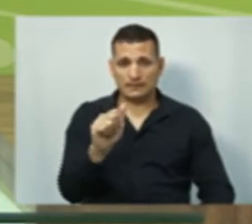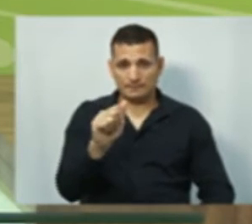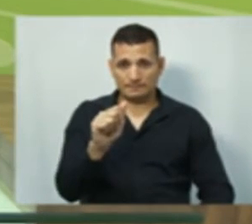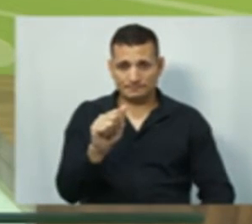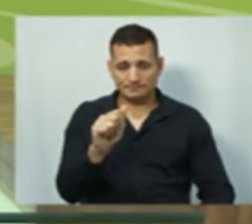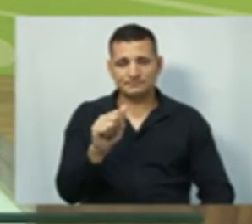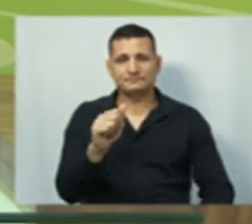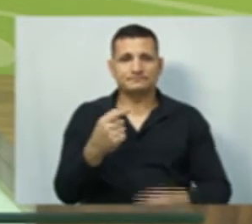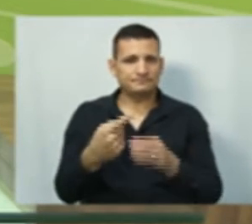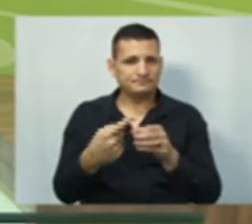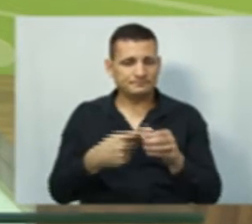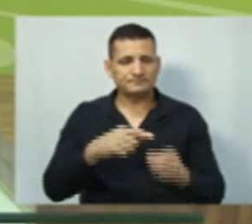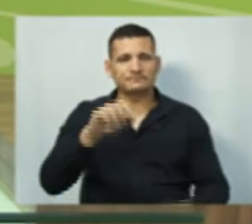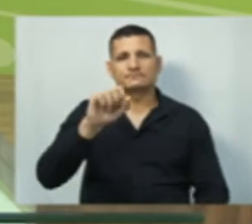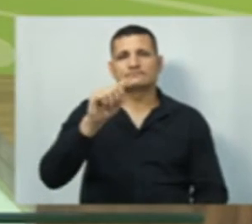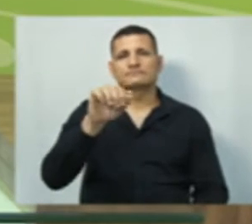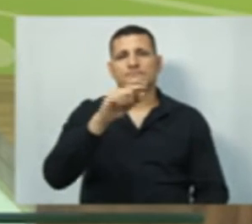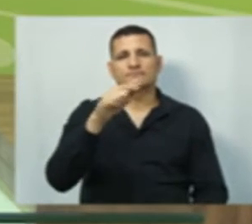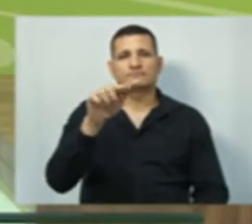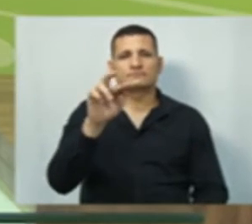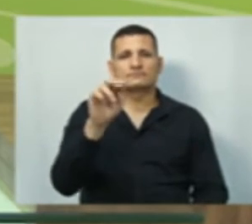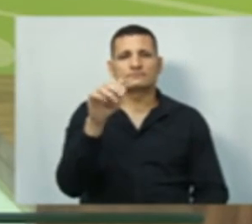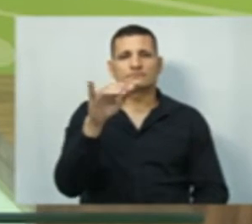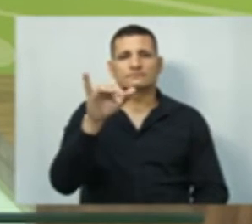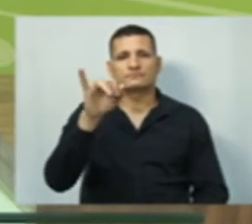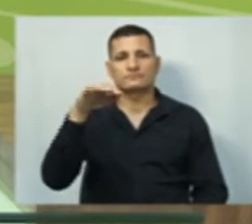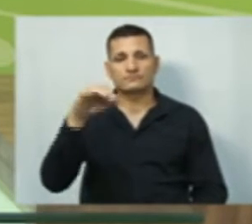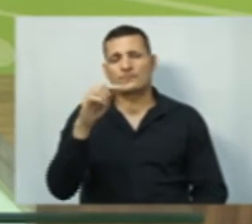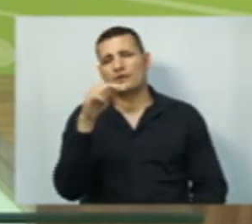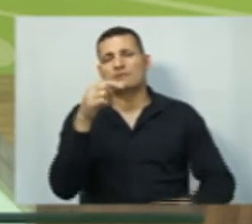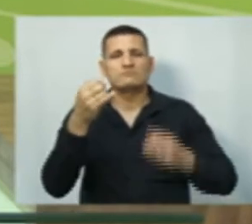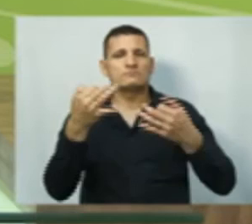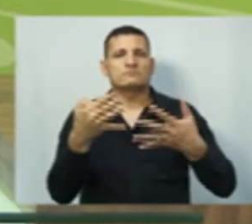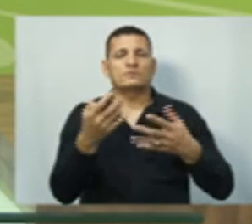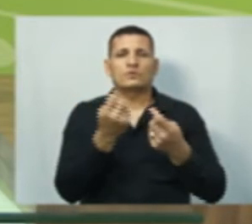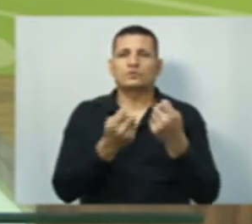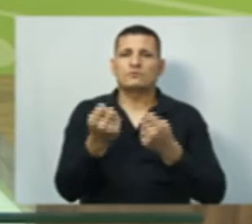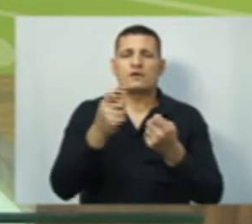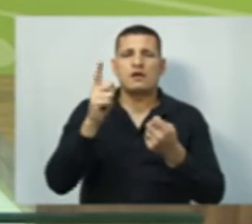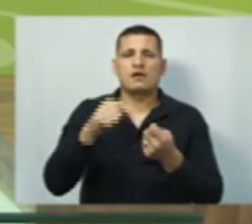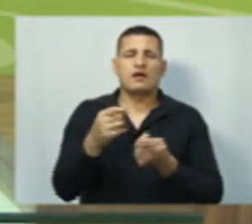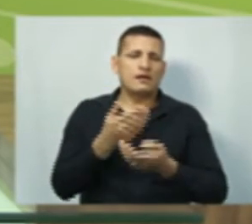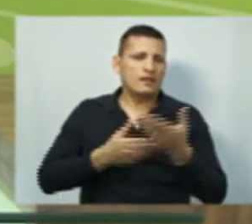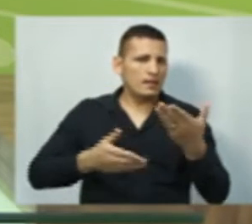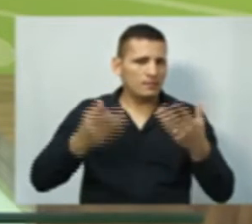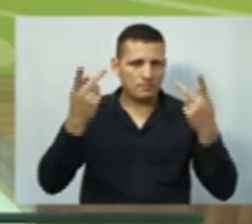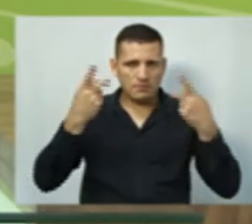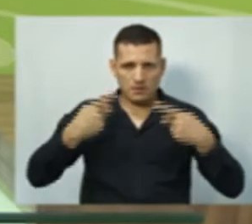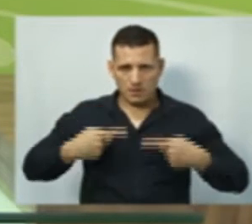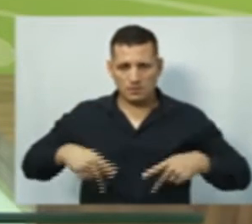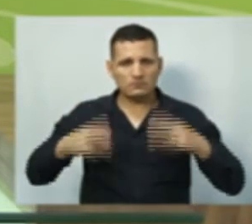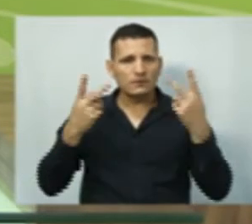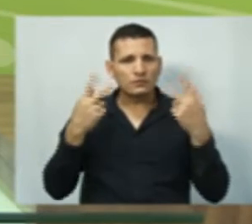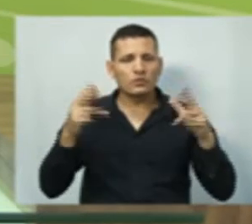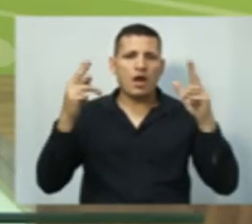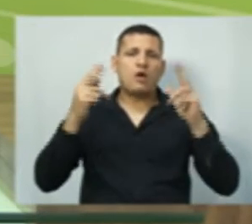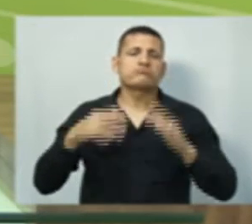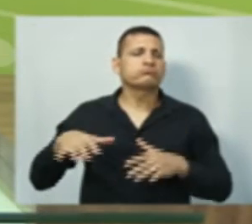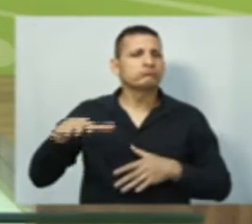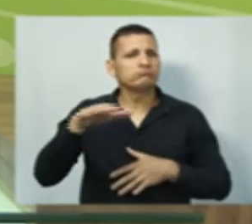Francisco. Diz que a economia é toda a relação do ser humano com o meio natural de forma